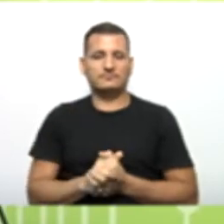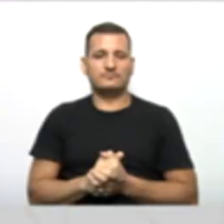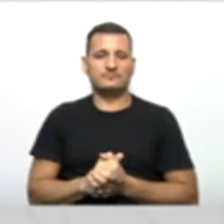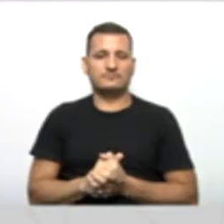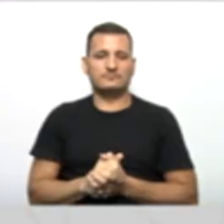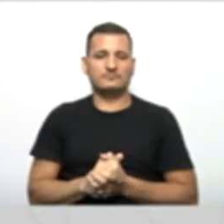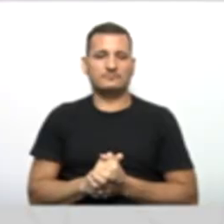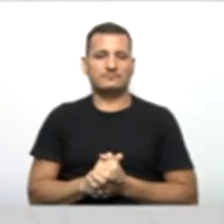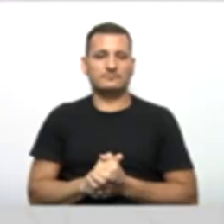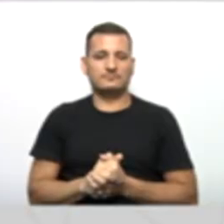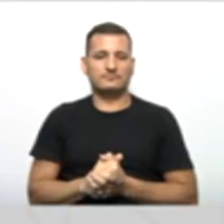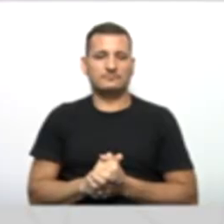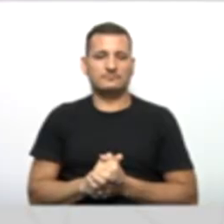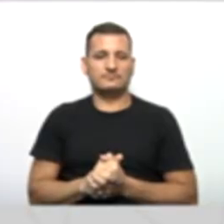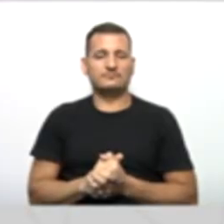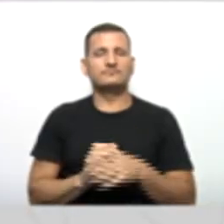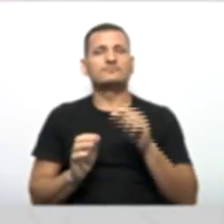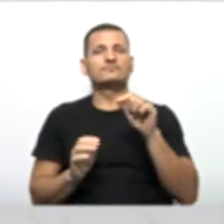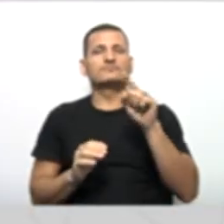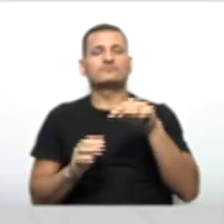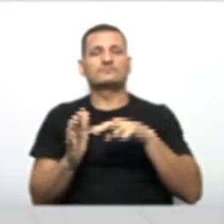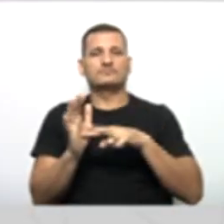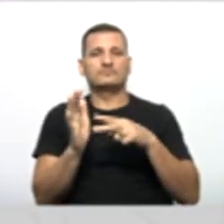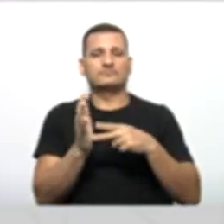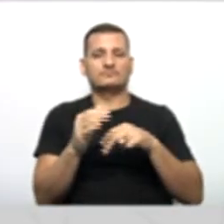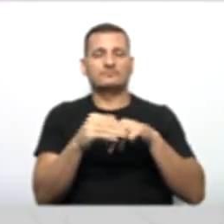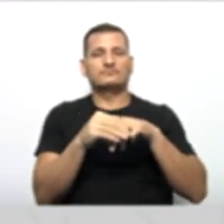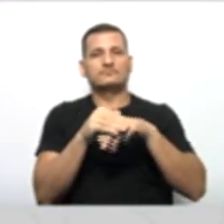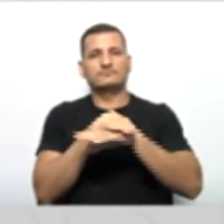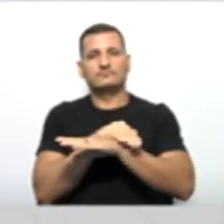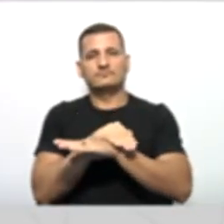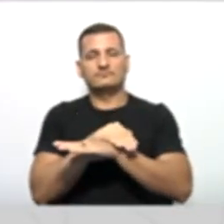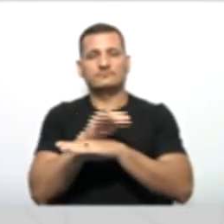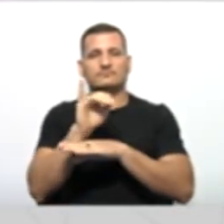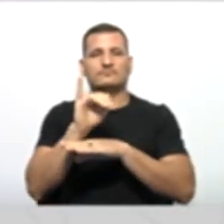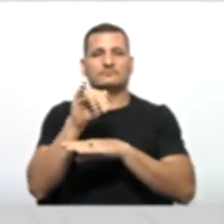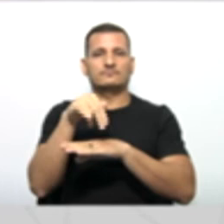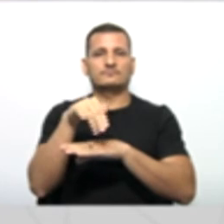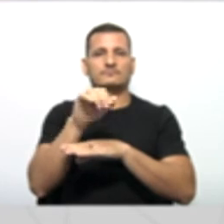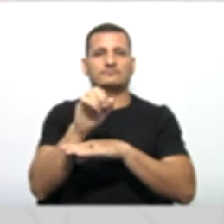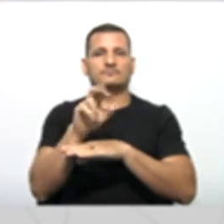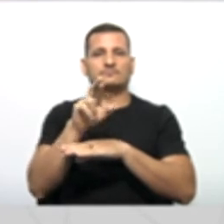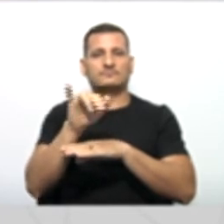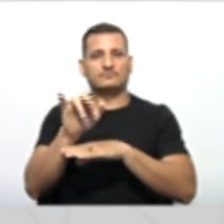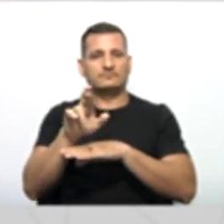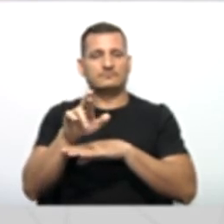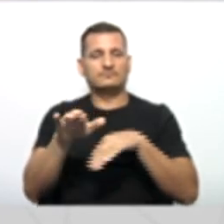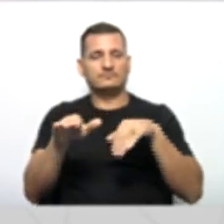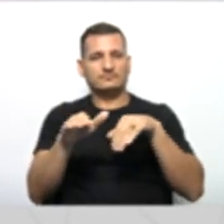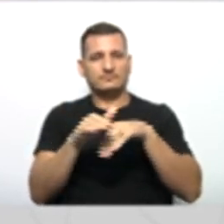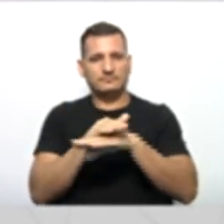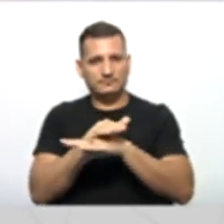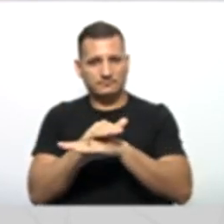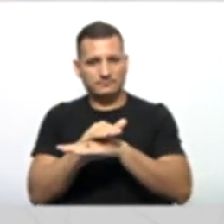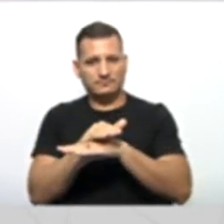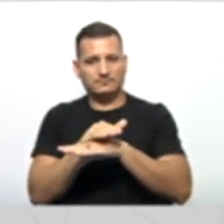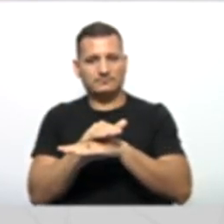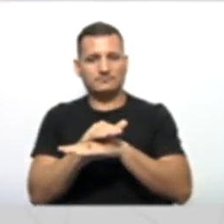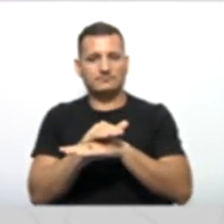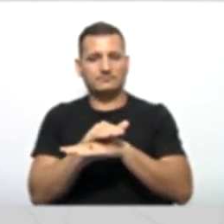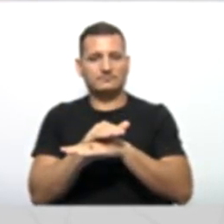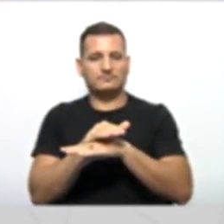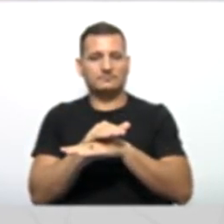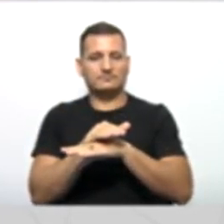7 insira pinto dentro da tabela do registro então